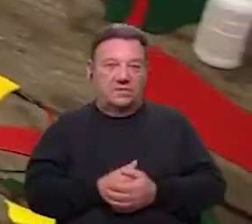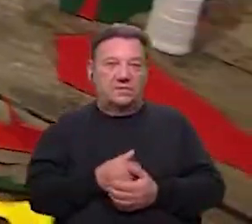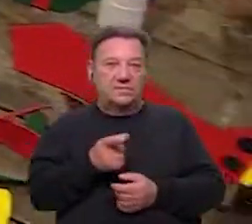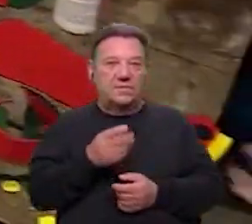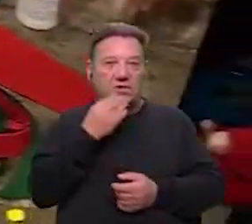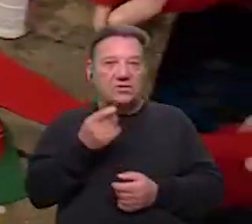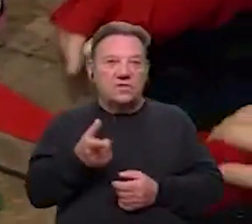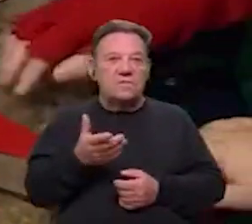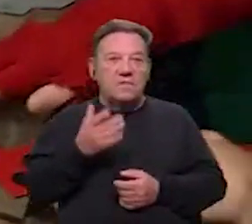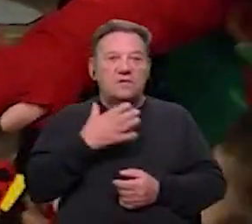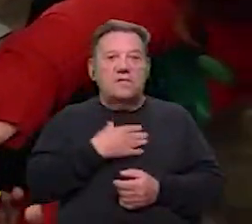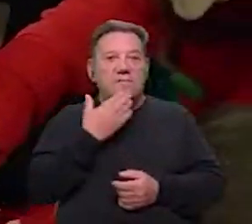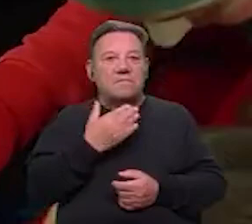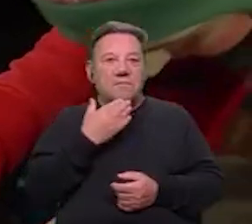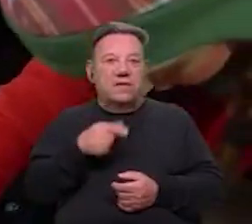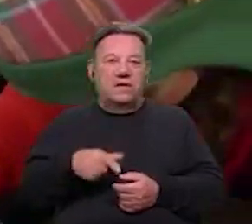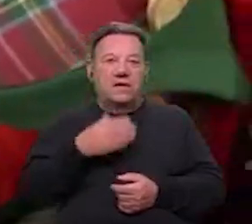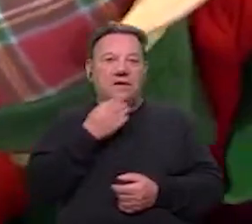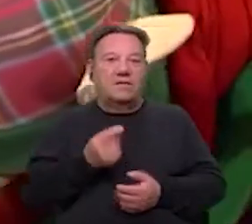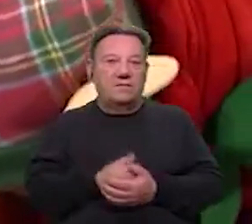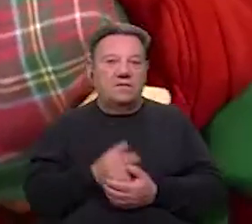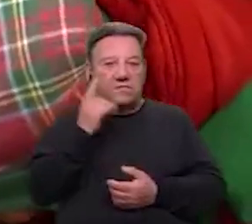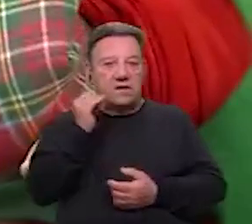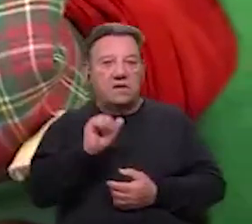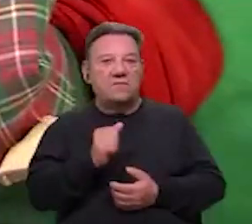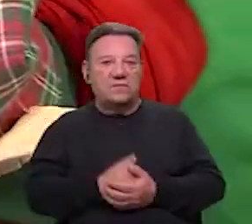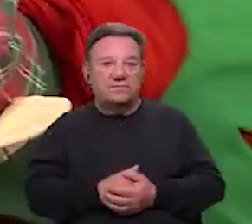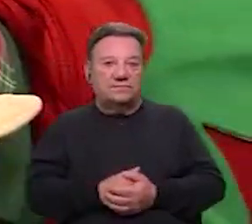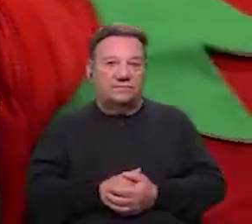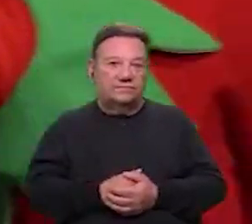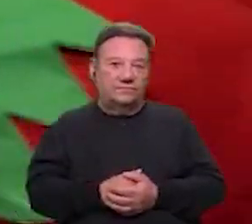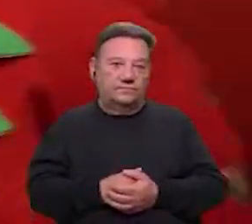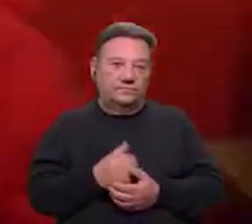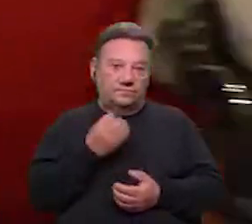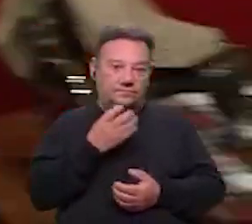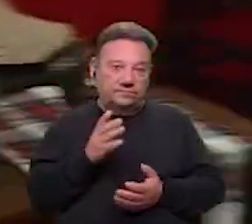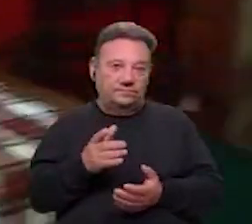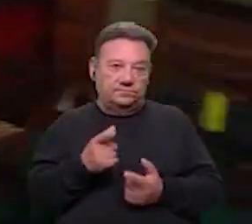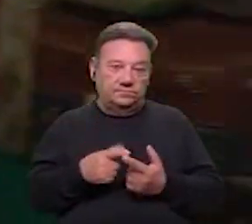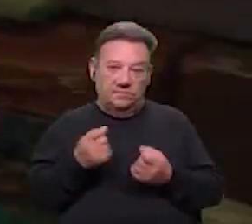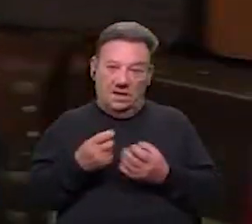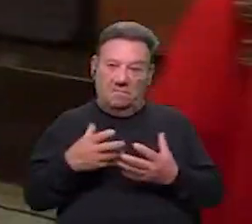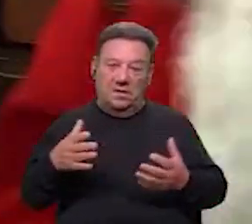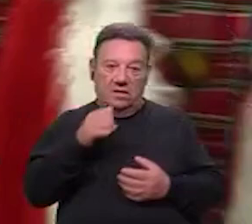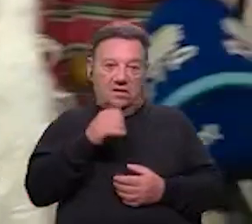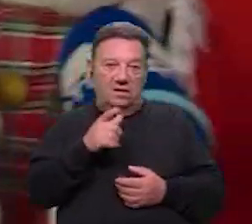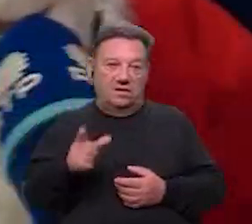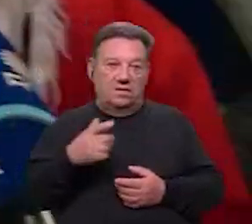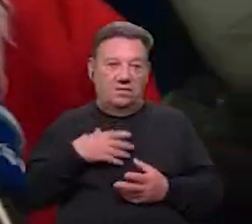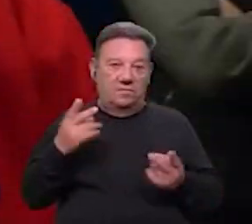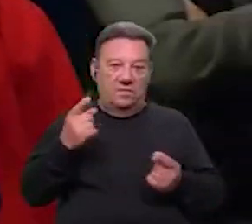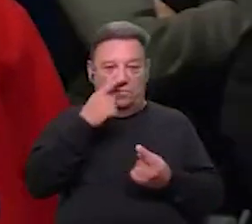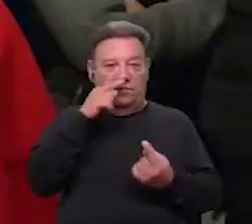estes jovens mais desejam para este Natal? Qual é a ideia que têm? Ah, bem, a grande maioria deles querem os seus